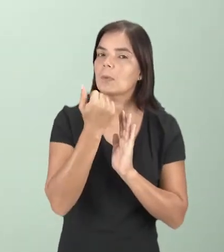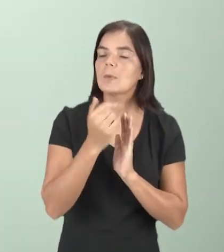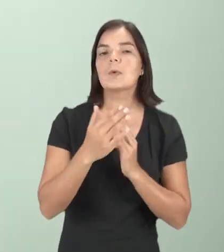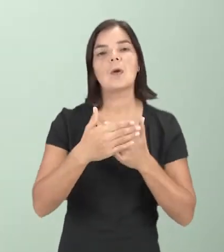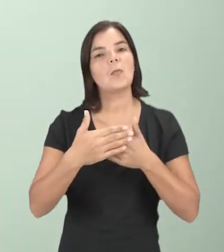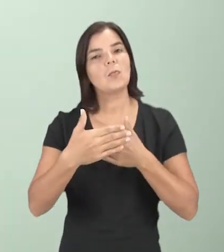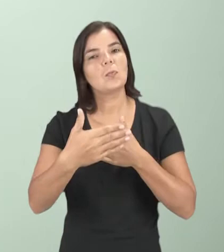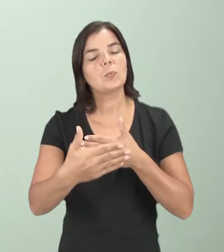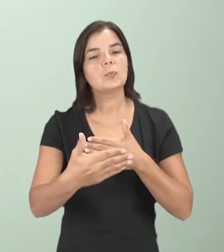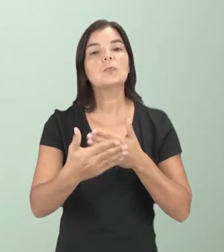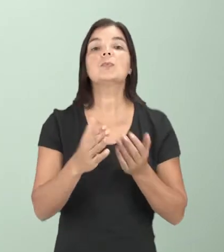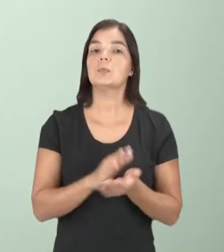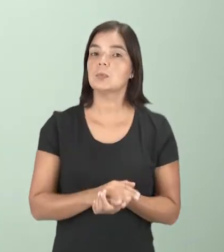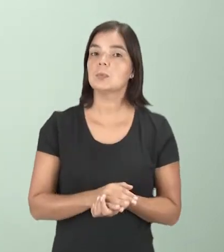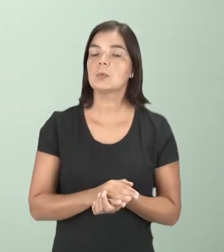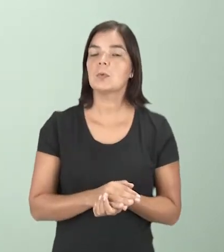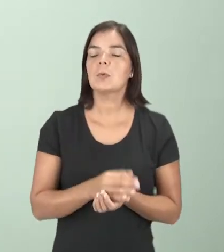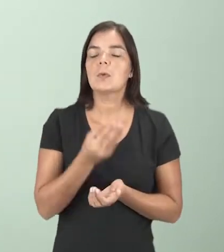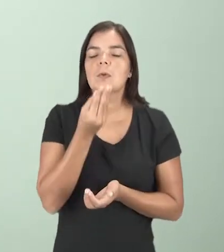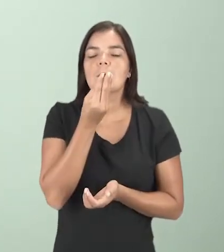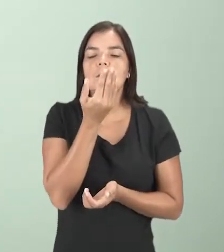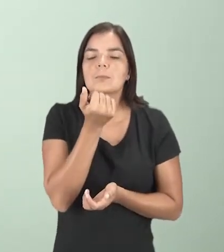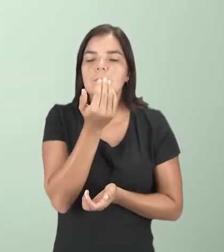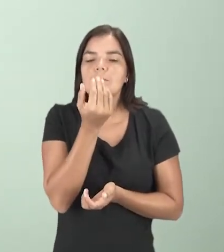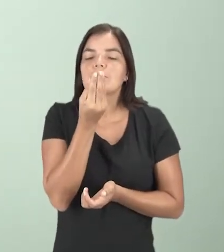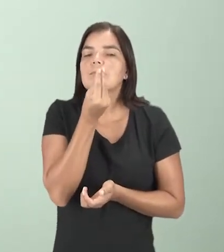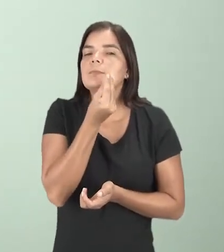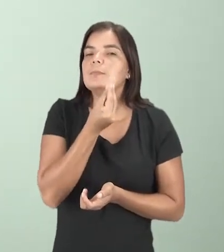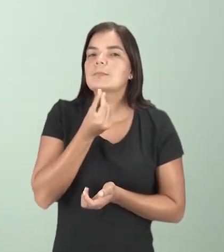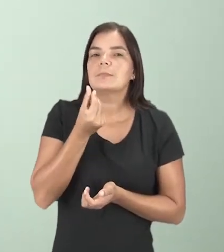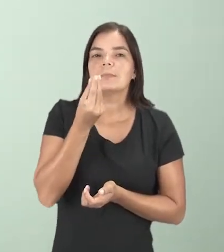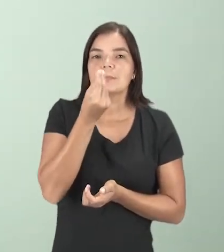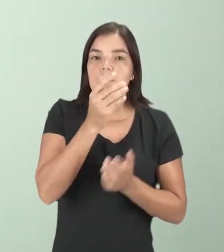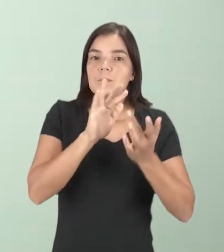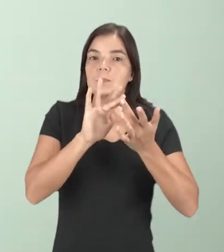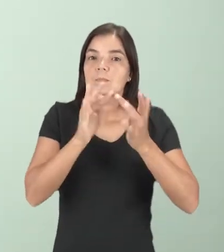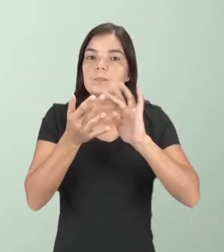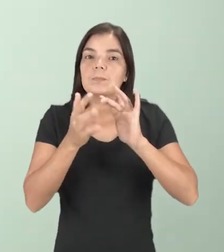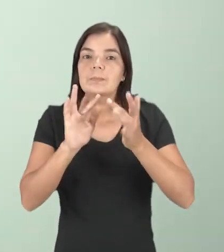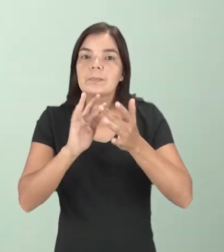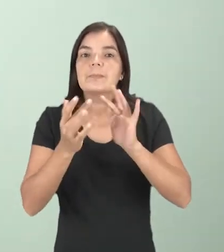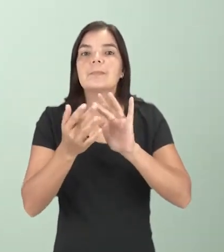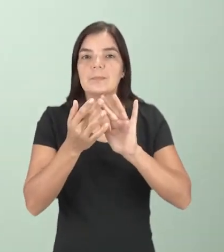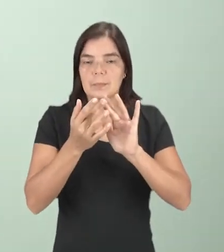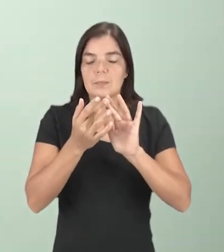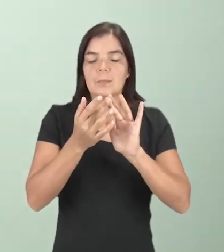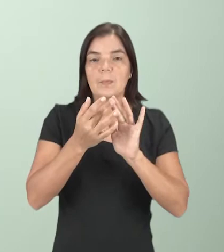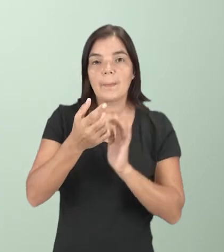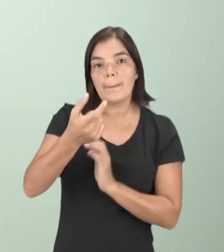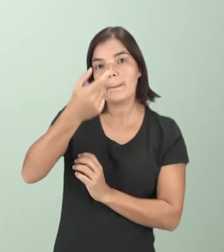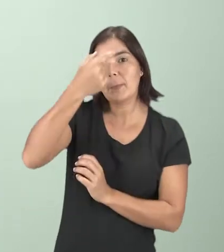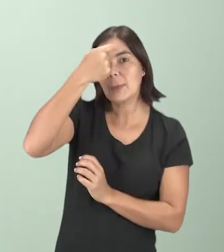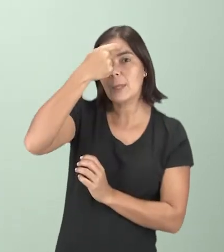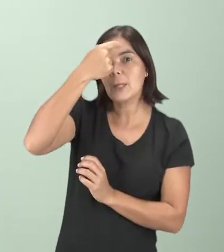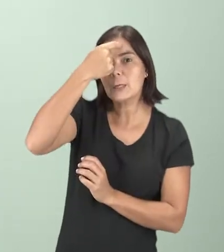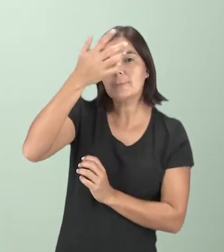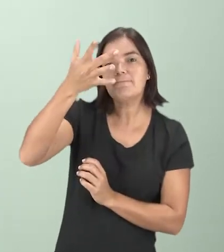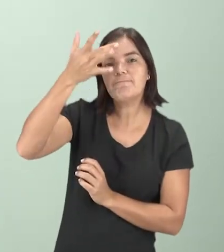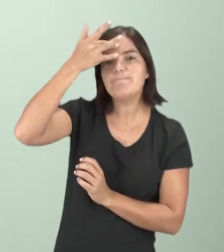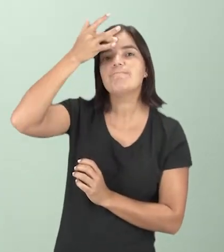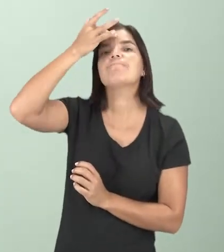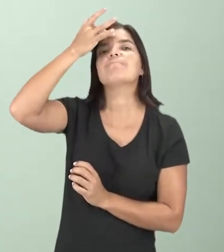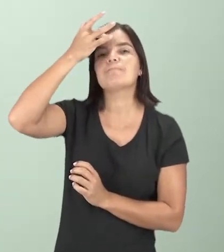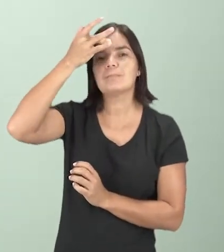em seguida você prova aquele alimento. Esse contato será gravado na sua mente e